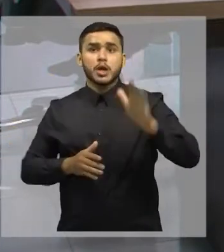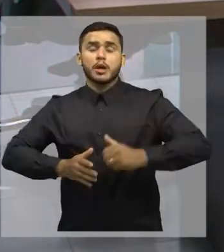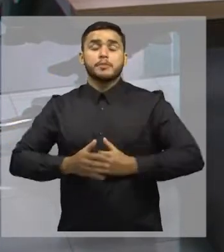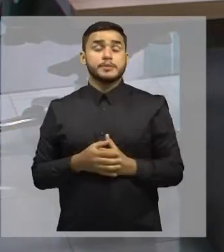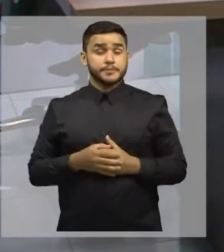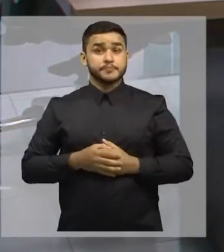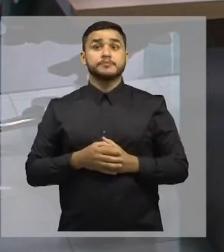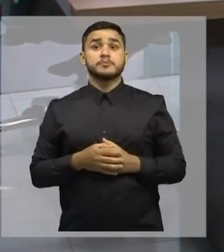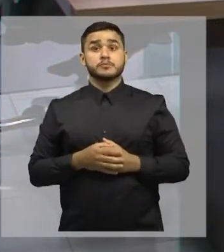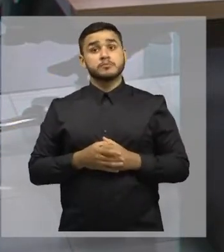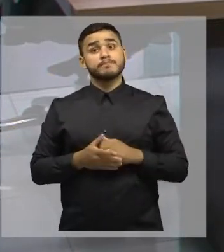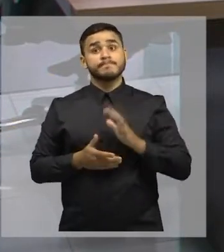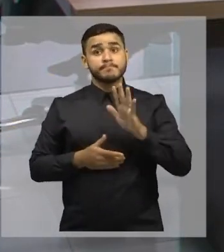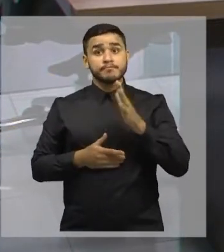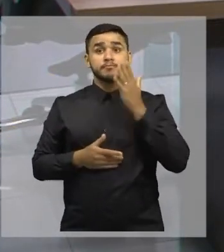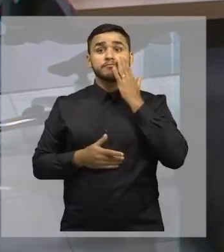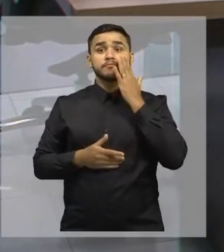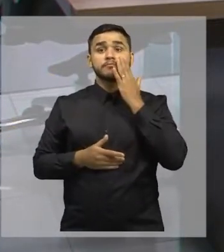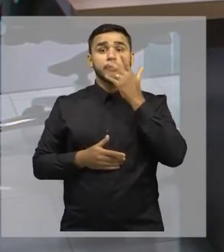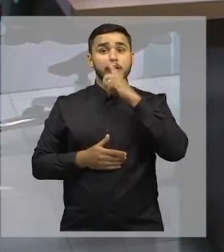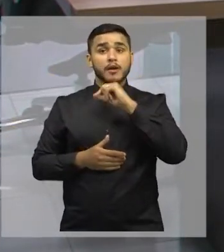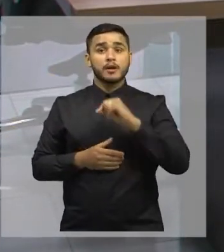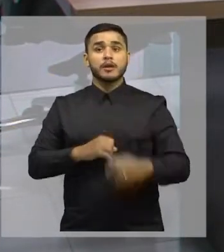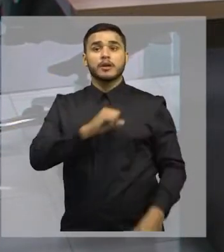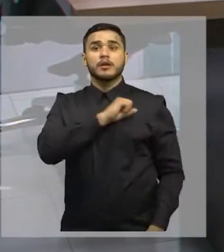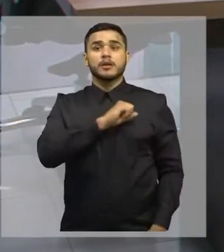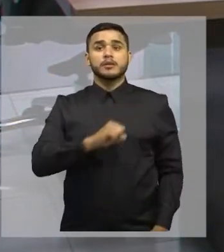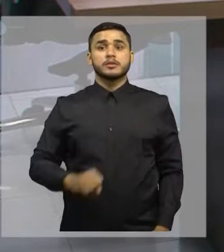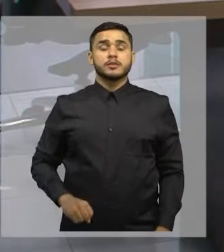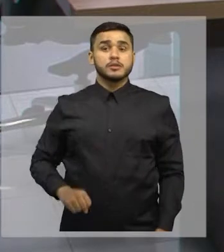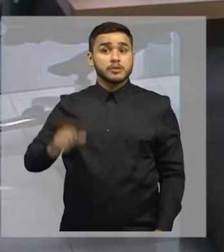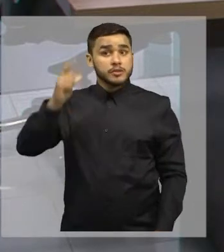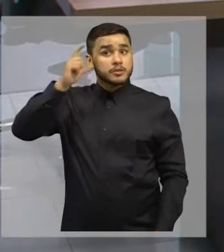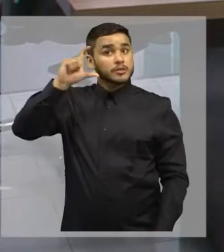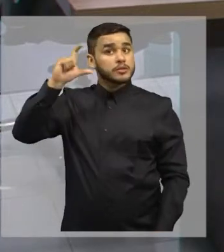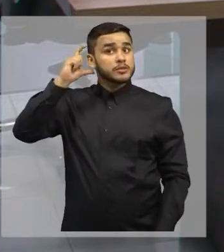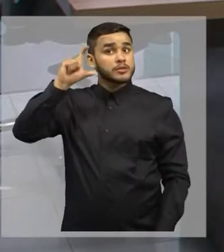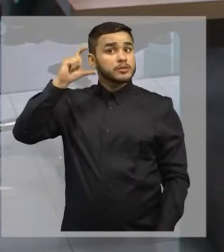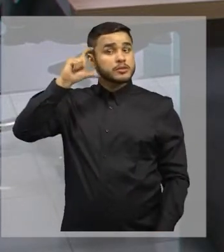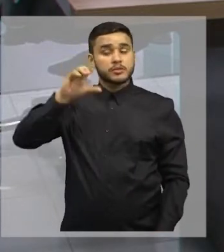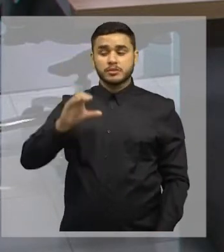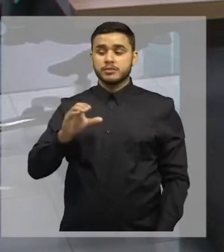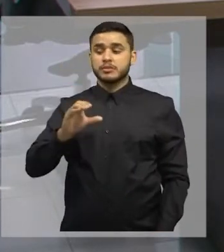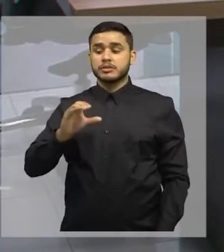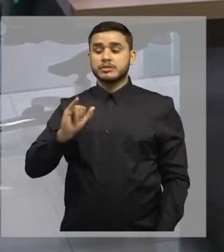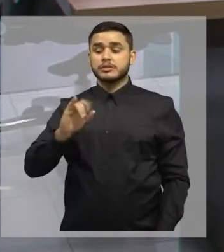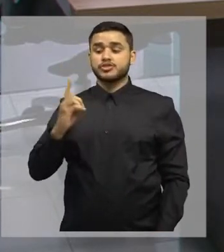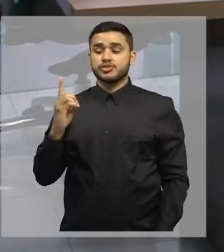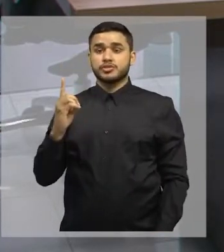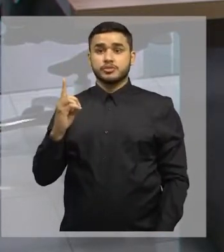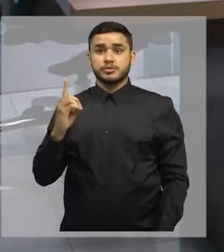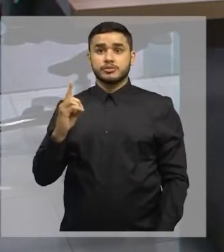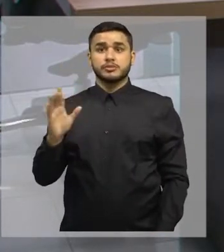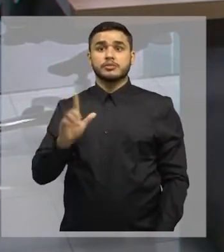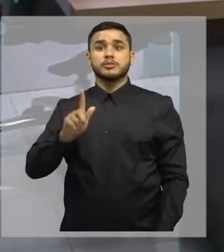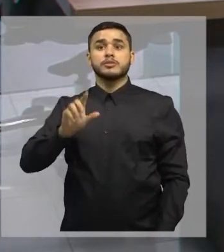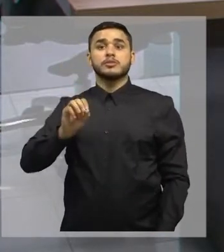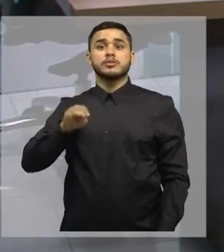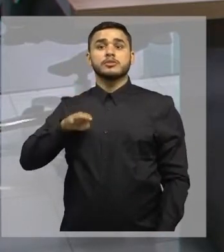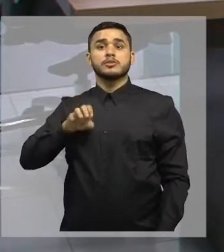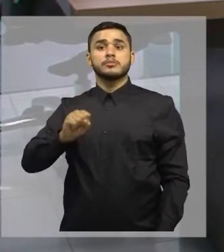no senador Cid Gomes, que, por sinal, está licenciado para a organização do partido, e isso tem